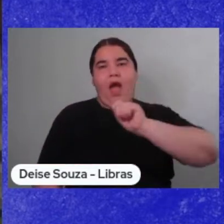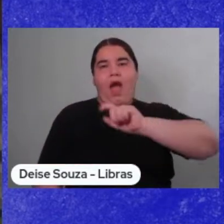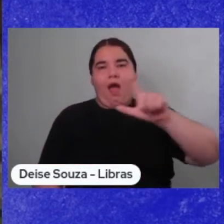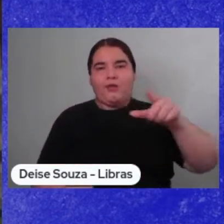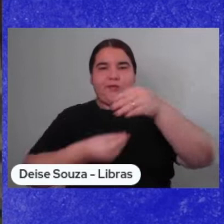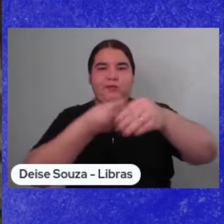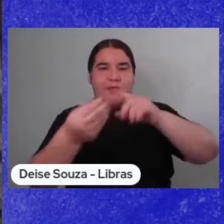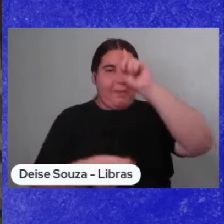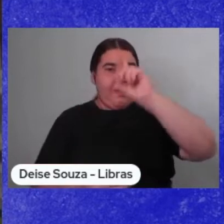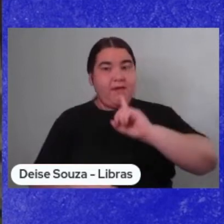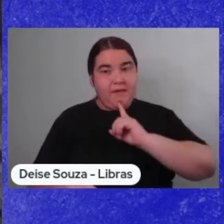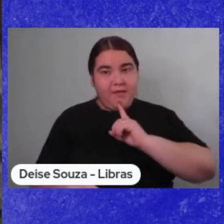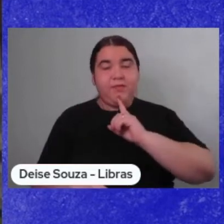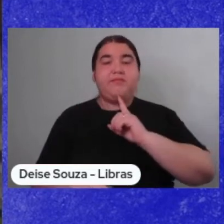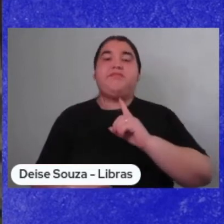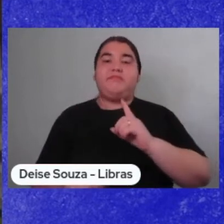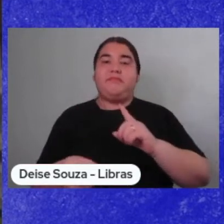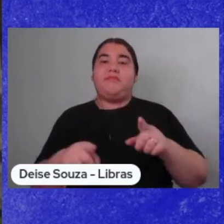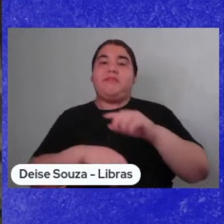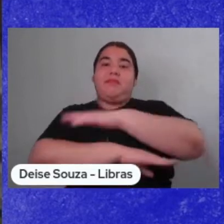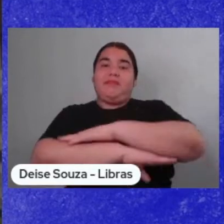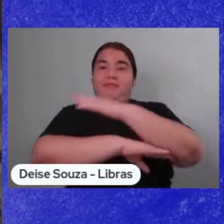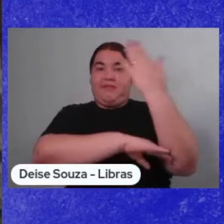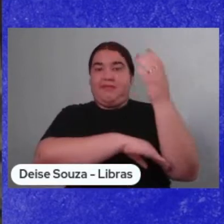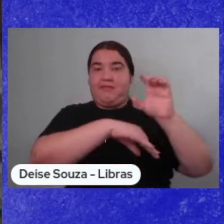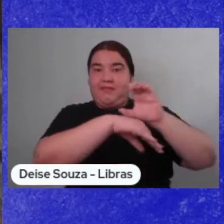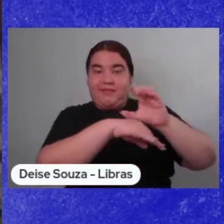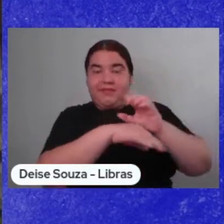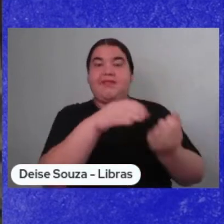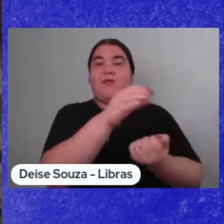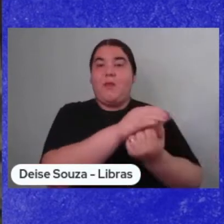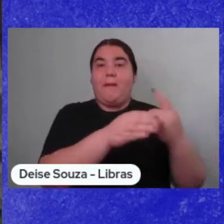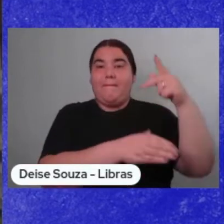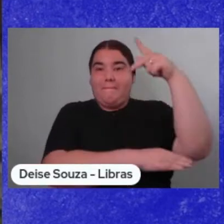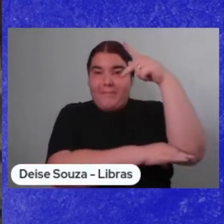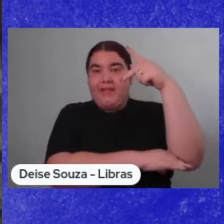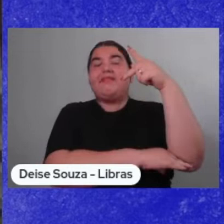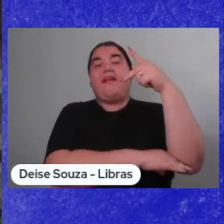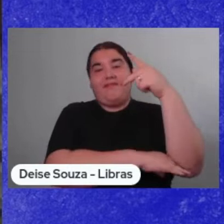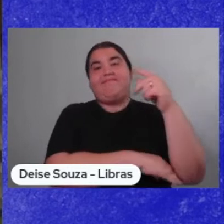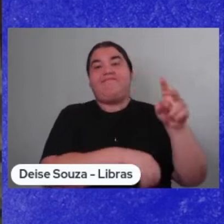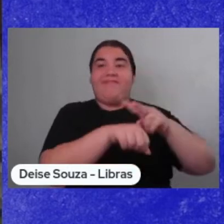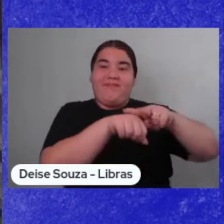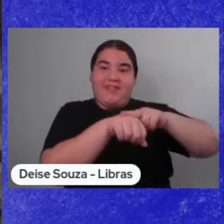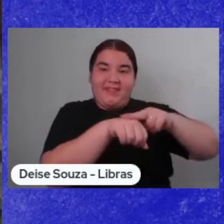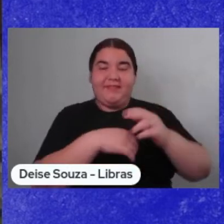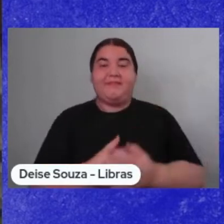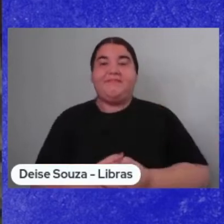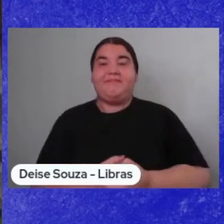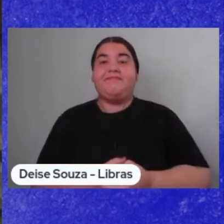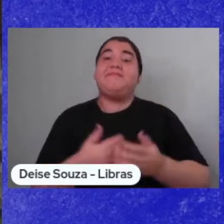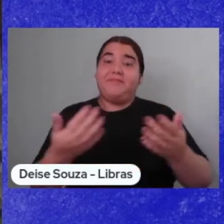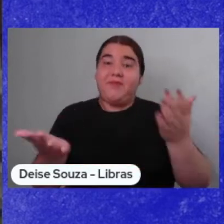amarelo, e uma persiana cinza atrás e uma planta verde aqui atrás de mim. É isso, a gente começa então o